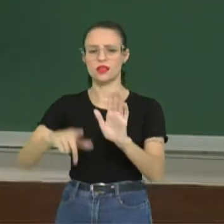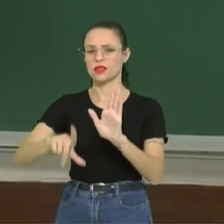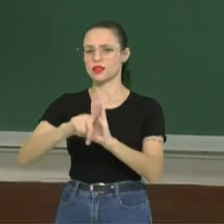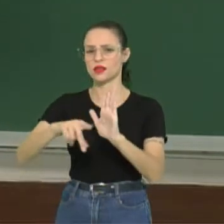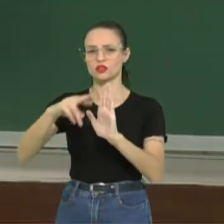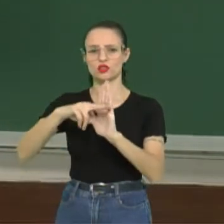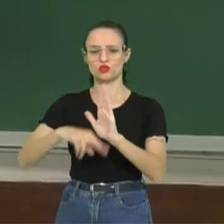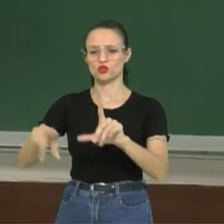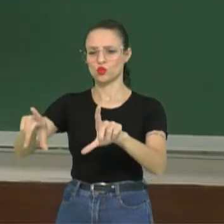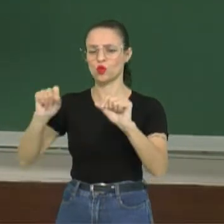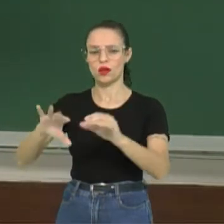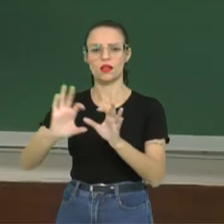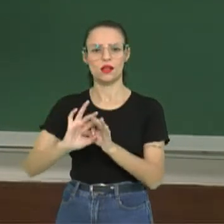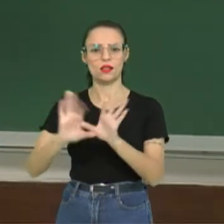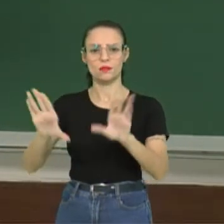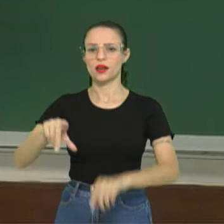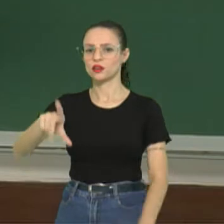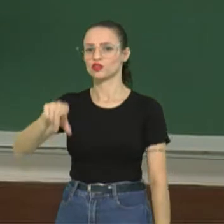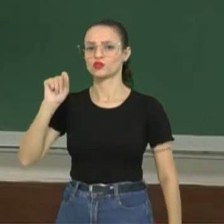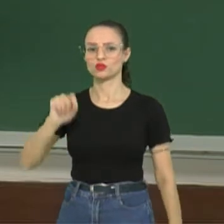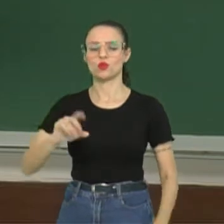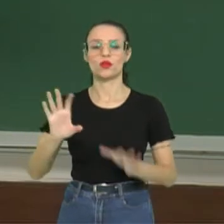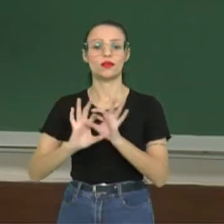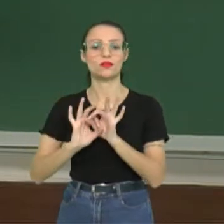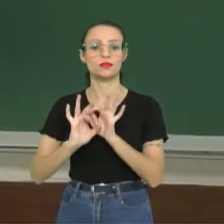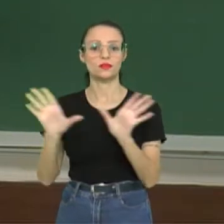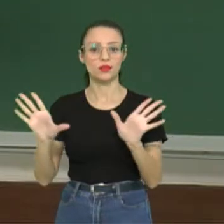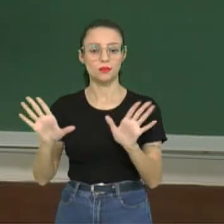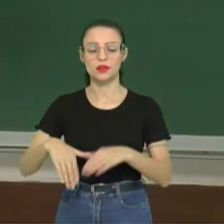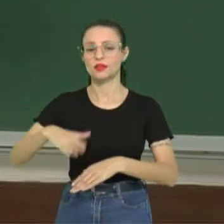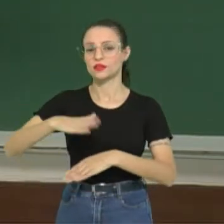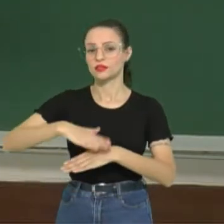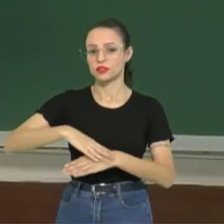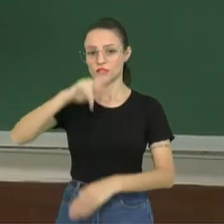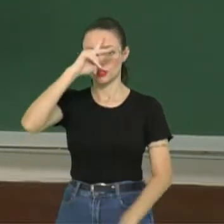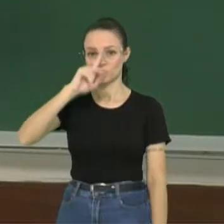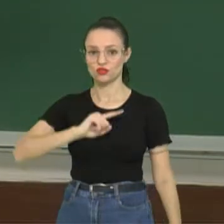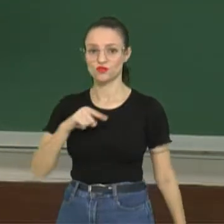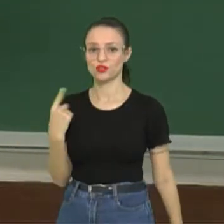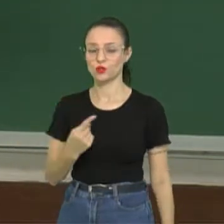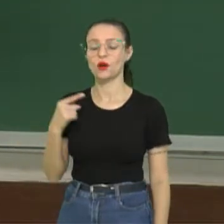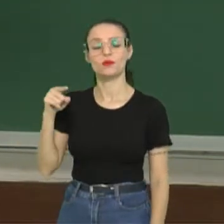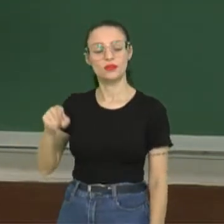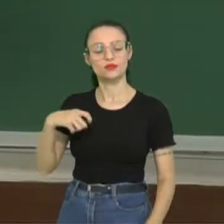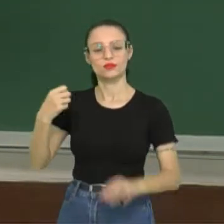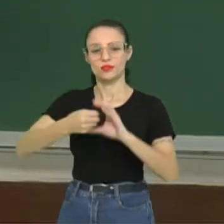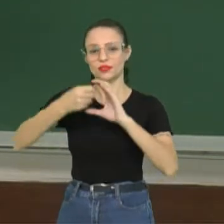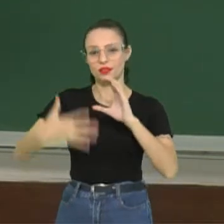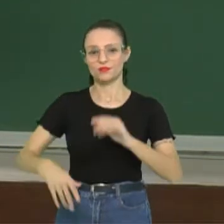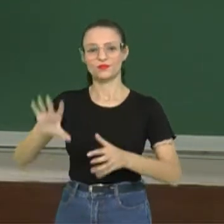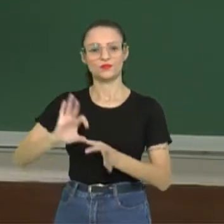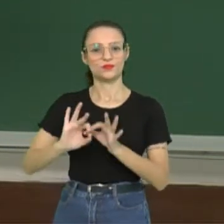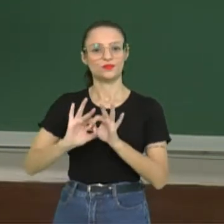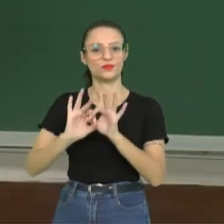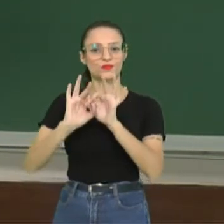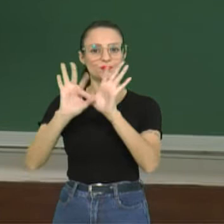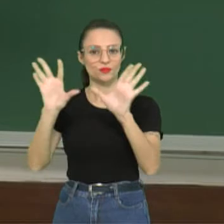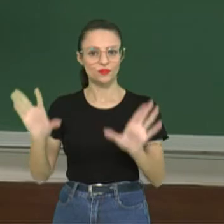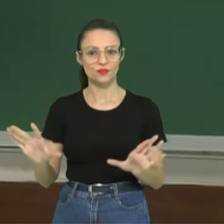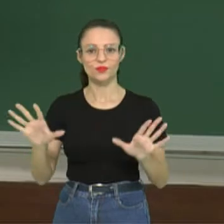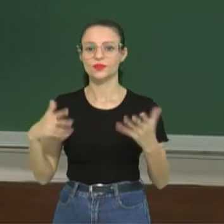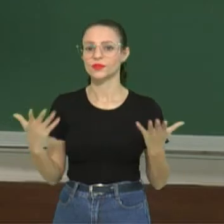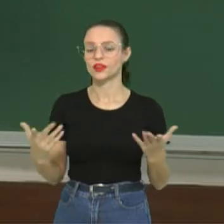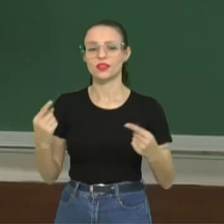leis a liberdade de escolha a independência individual tá tudo isso é característica do libertarianismo